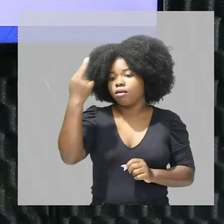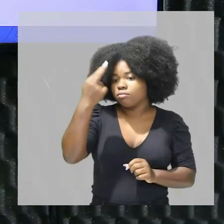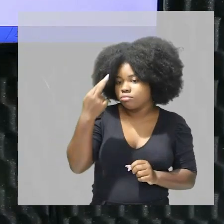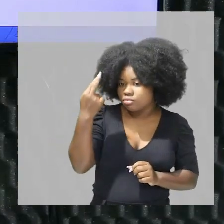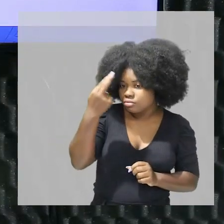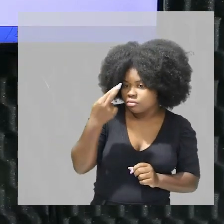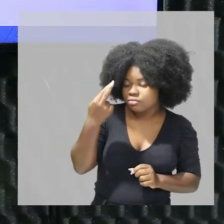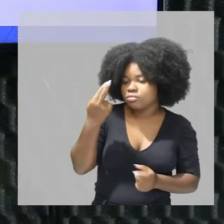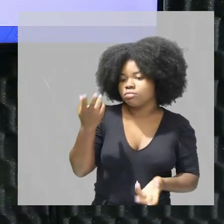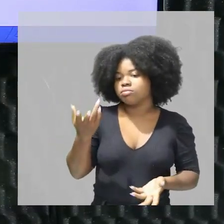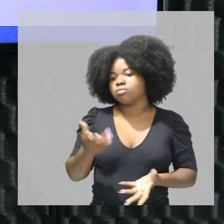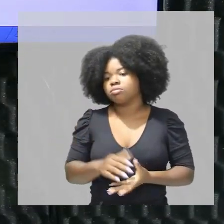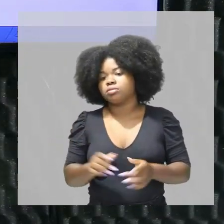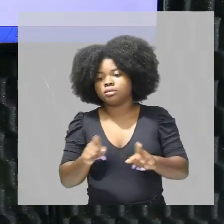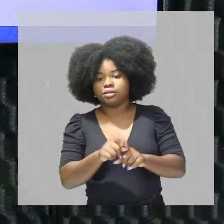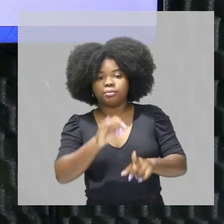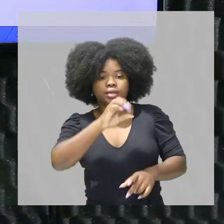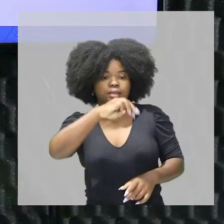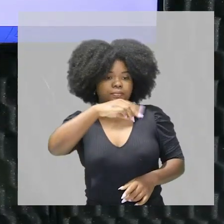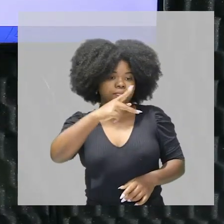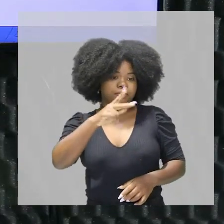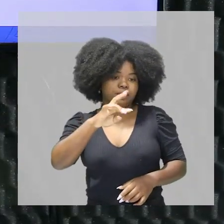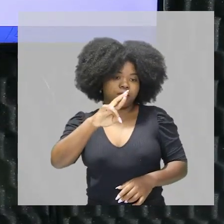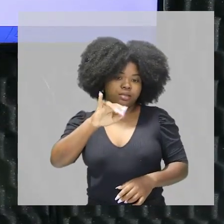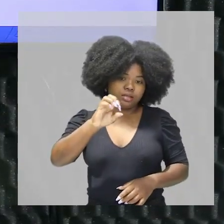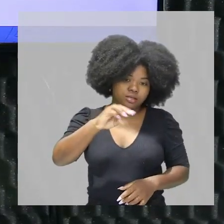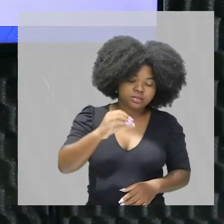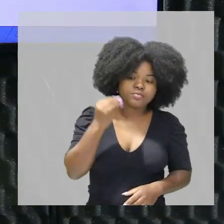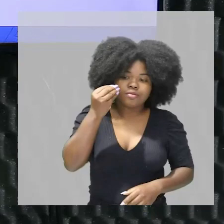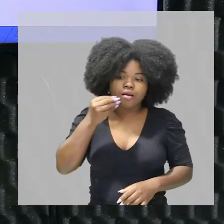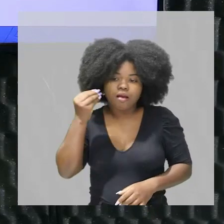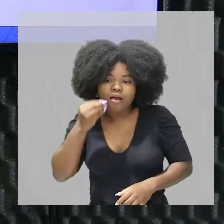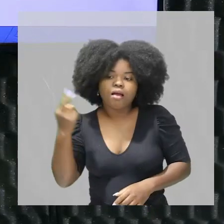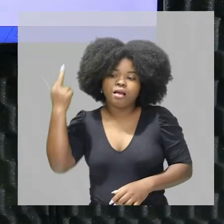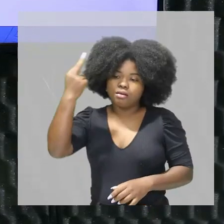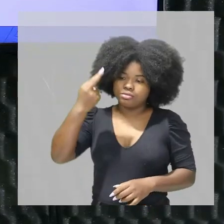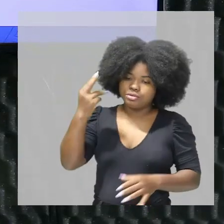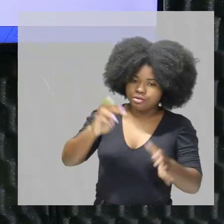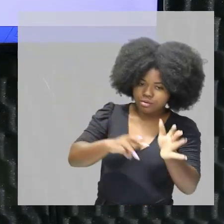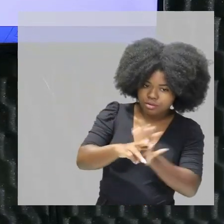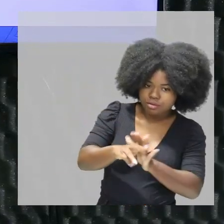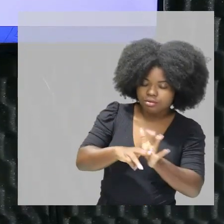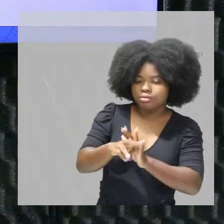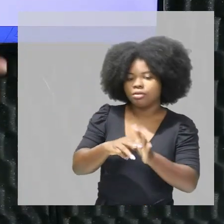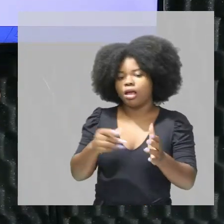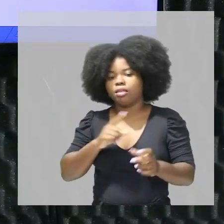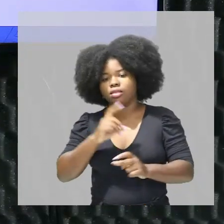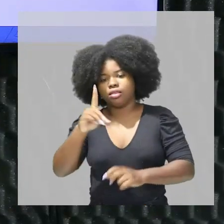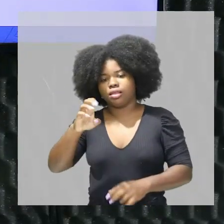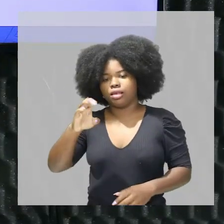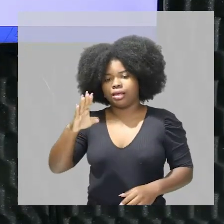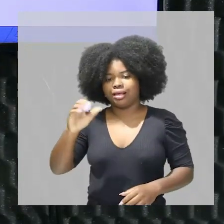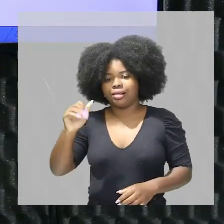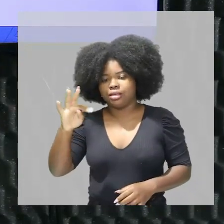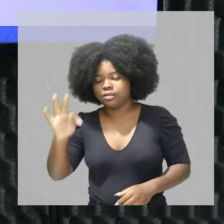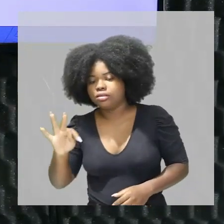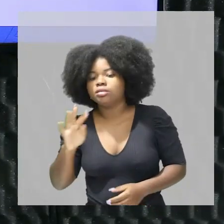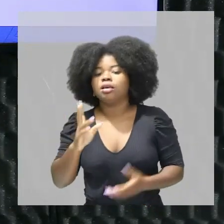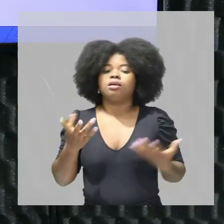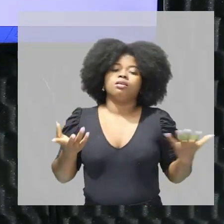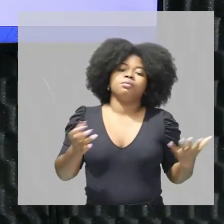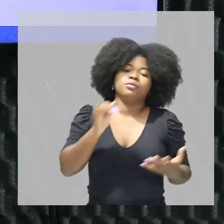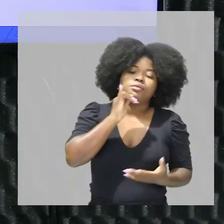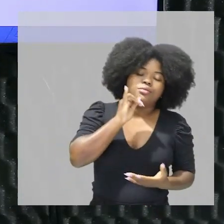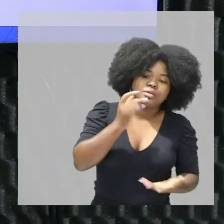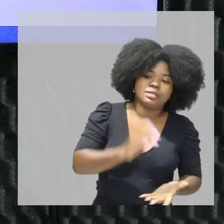certo e empirismo o racionalismo com o seu método aí você vai lá em descarte a dúvida metódica o